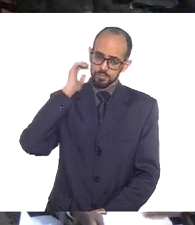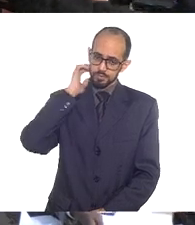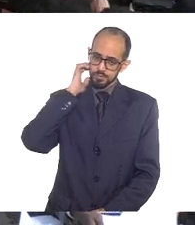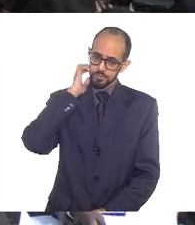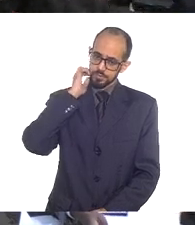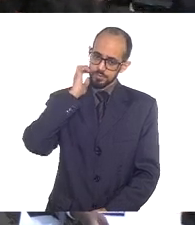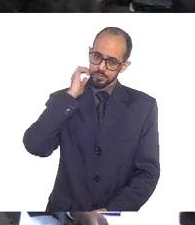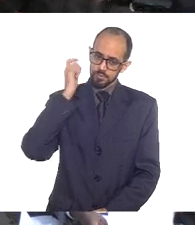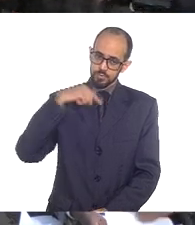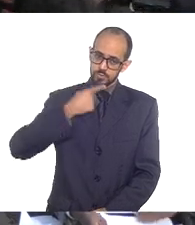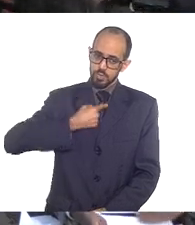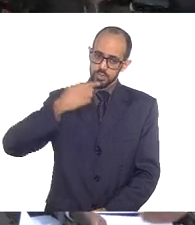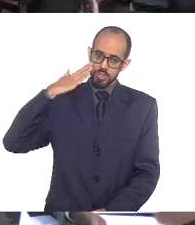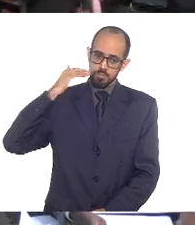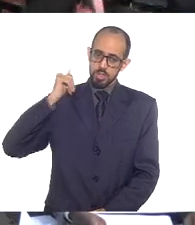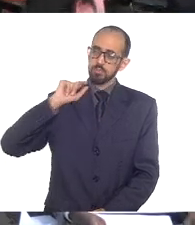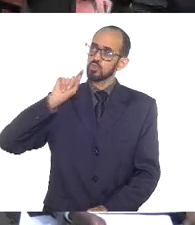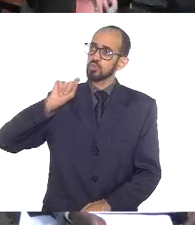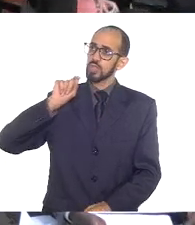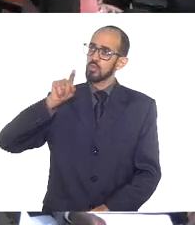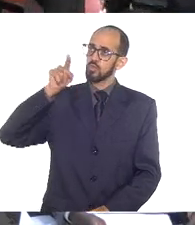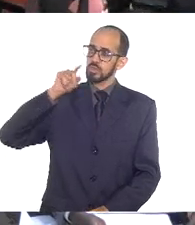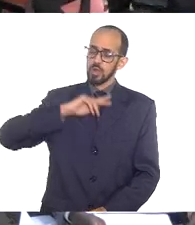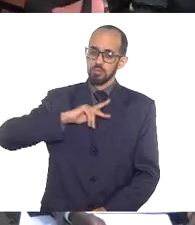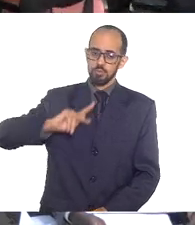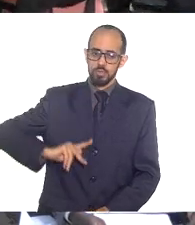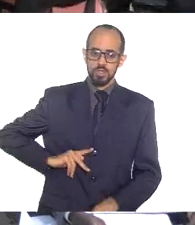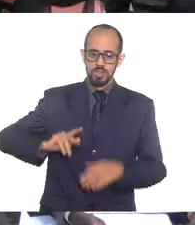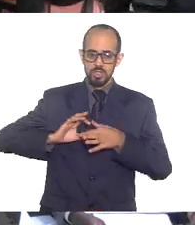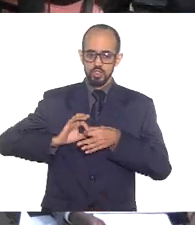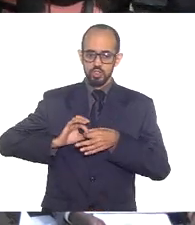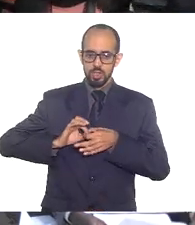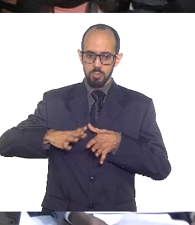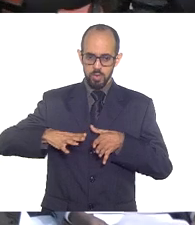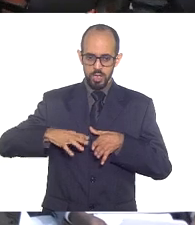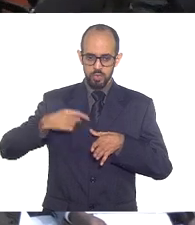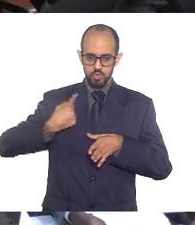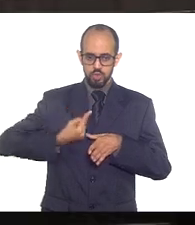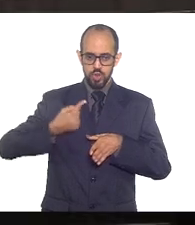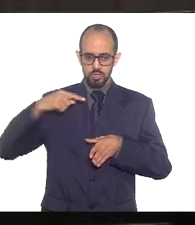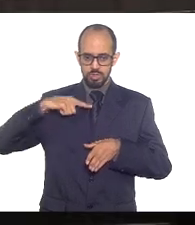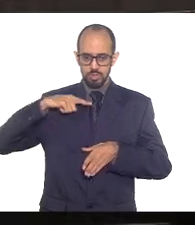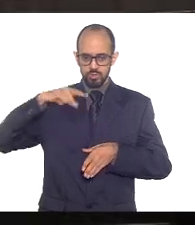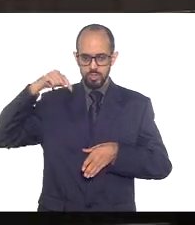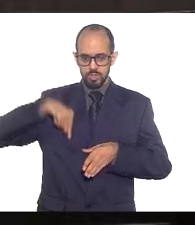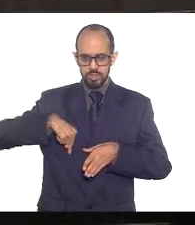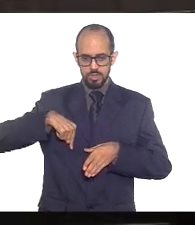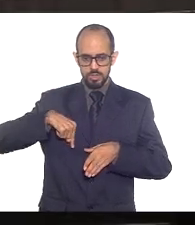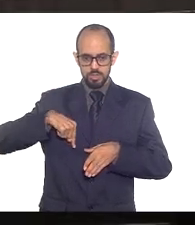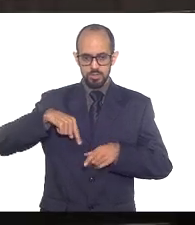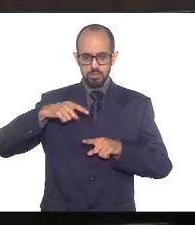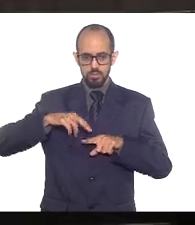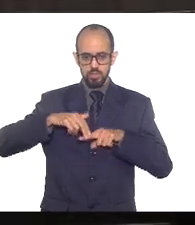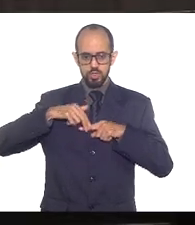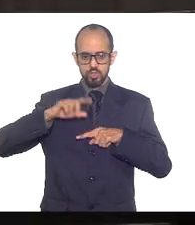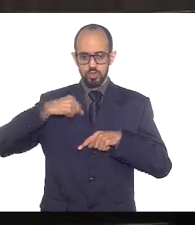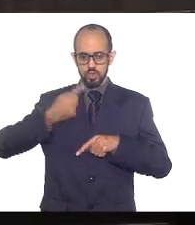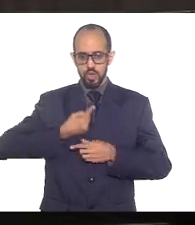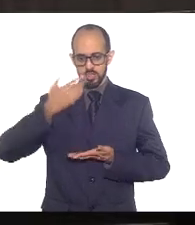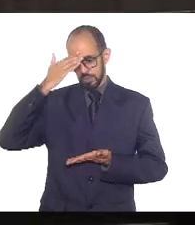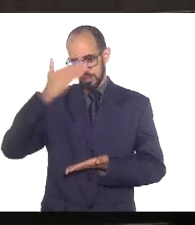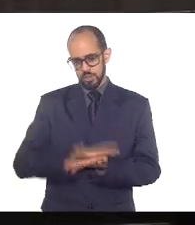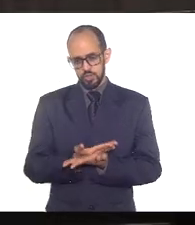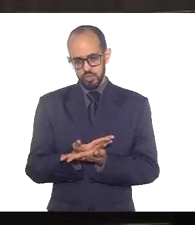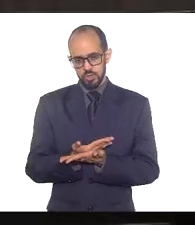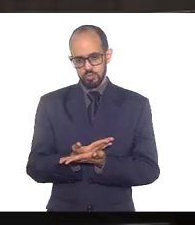a gente sabe você é o presidente democrático que a gente tem aqui dentro da casa e é por isso que nós acreditamos que